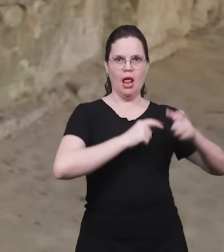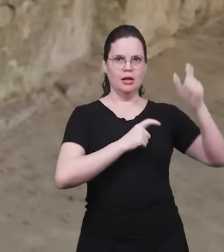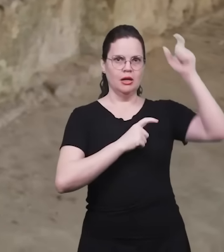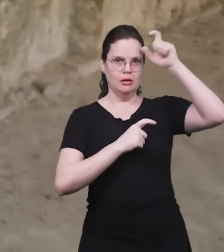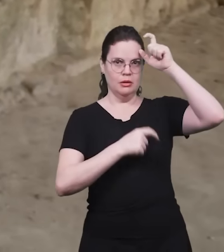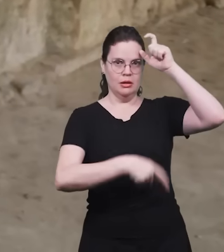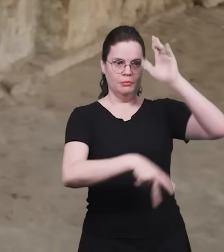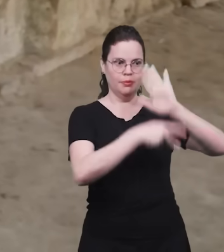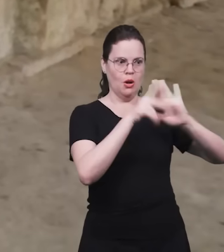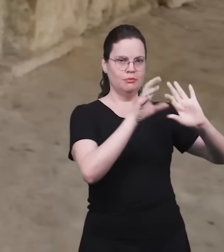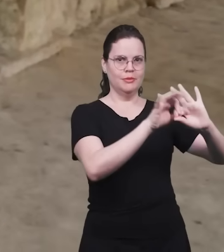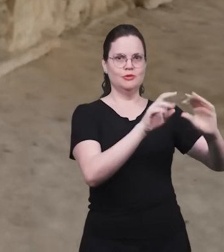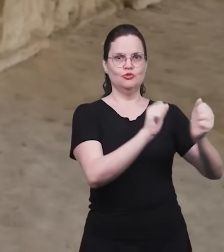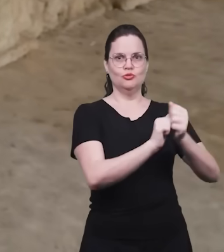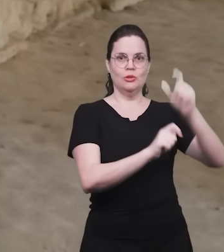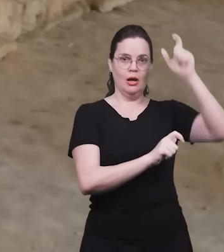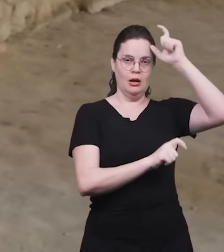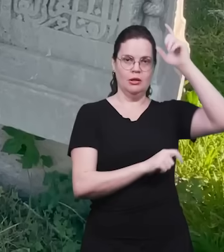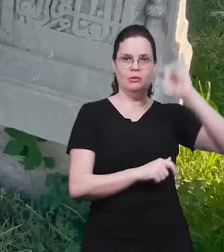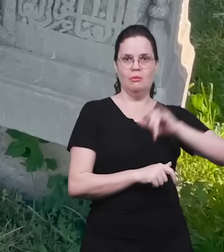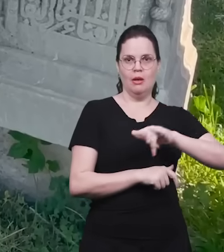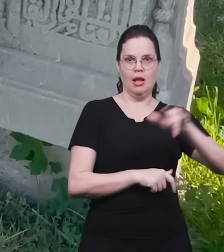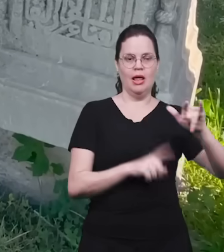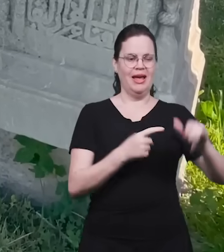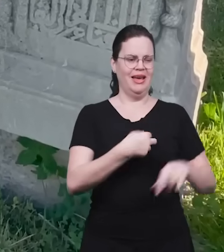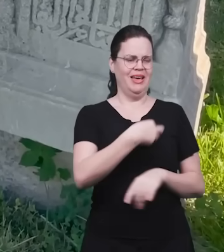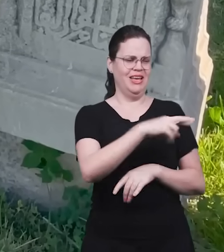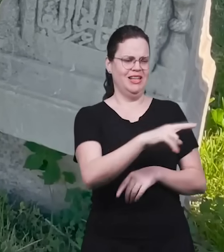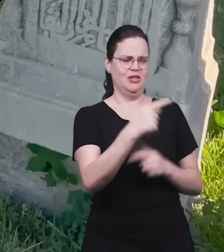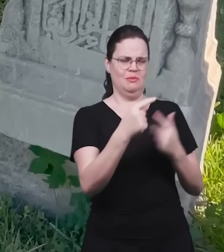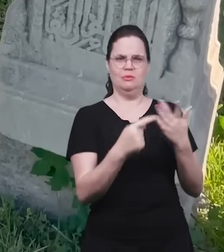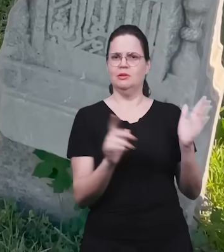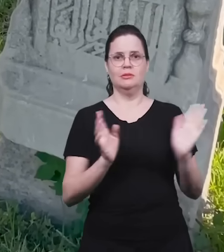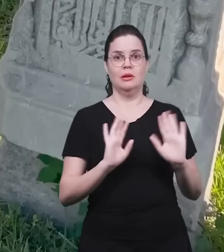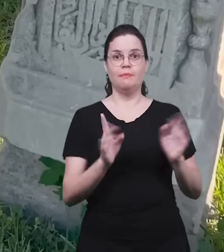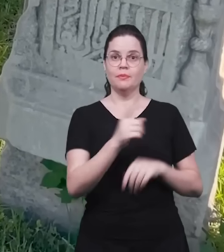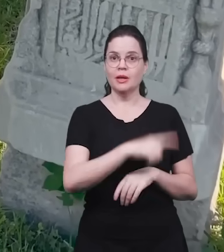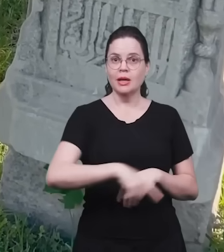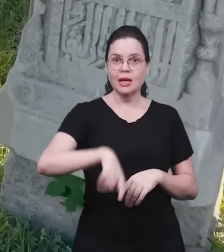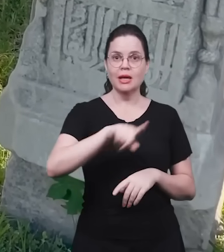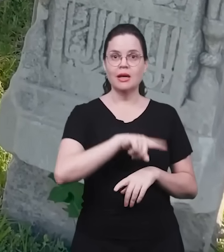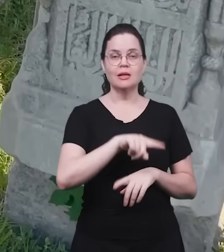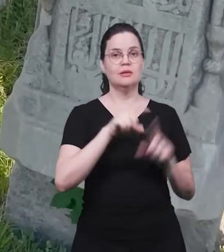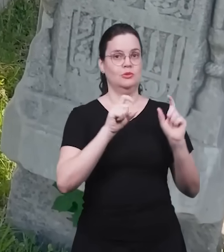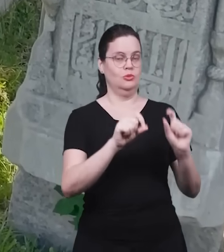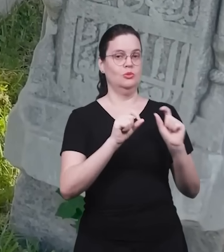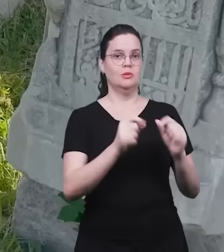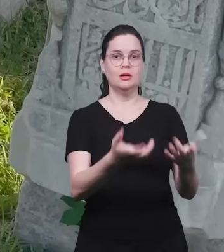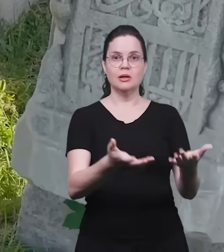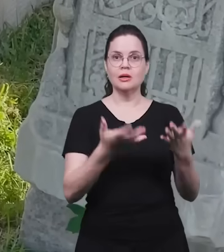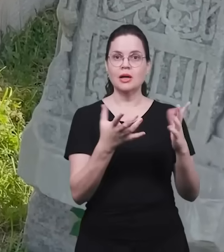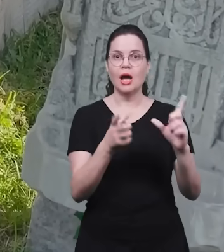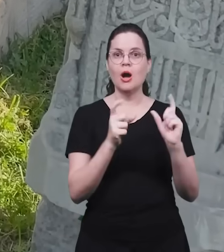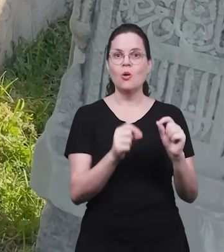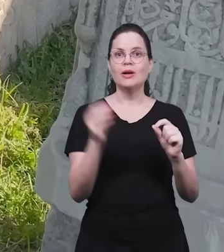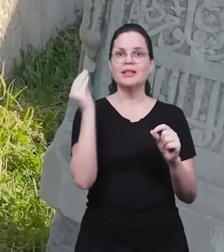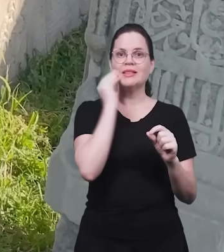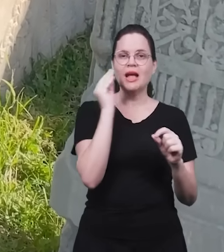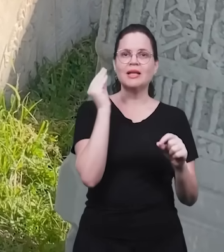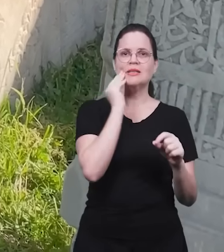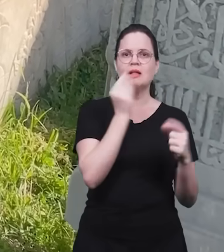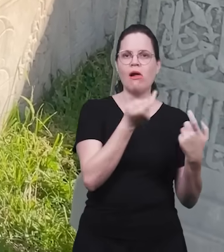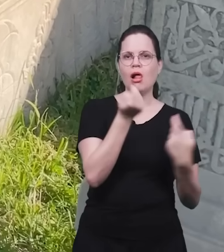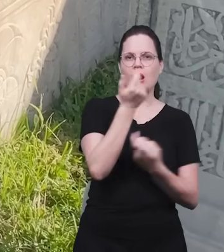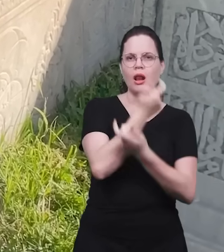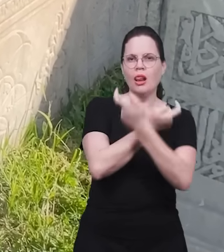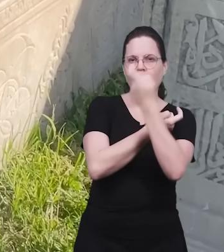Não quer dizer simplesmente porque eles são de uma religião ou de outra religião. Não, eles estão aí para tirar do